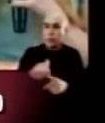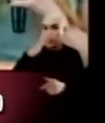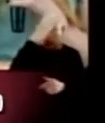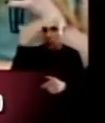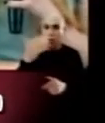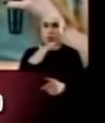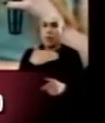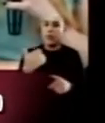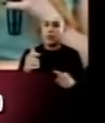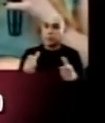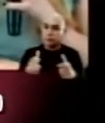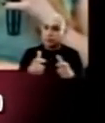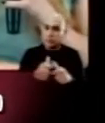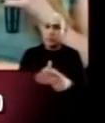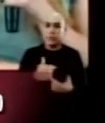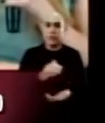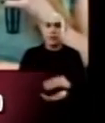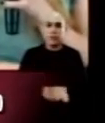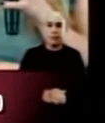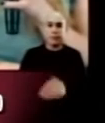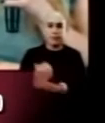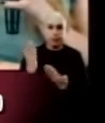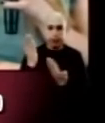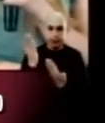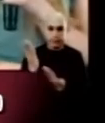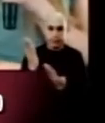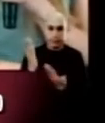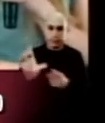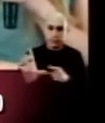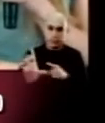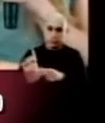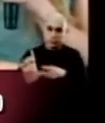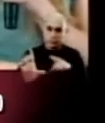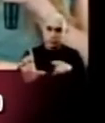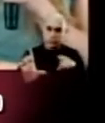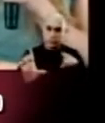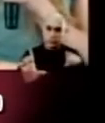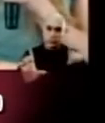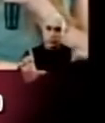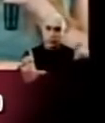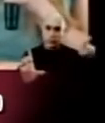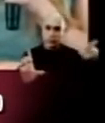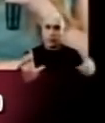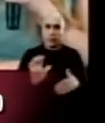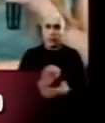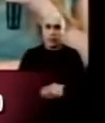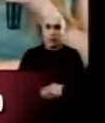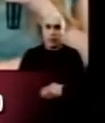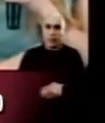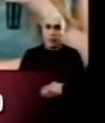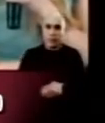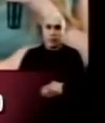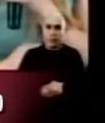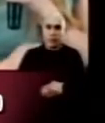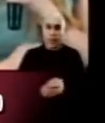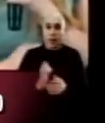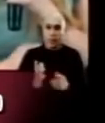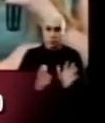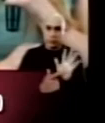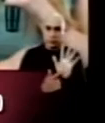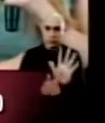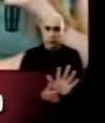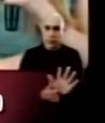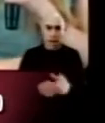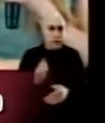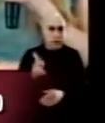que é o nosso principal objetivo. Próximo. Como, né, estamos apresentando para vocês